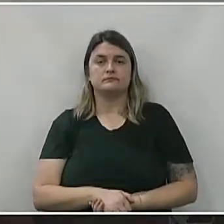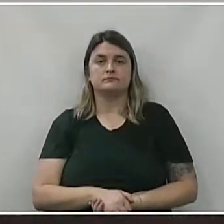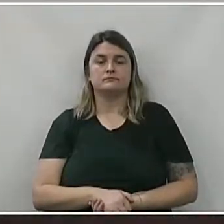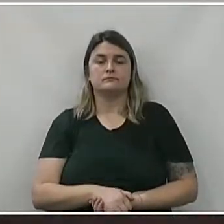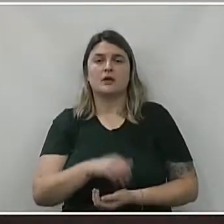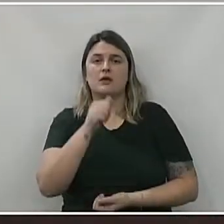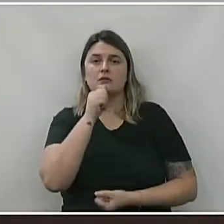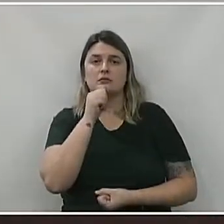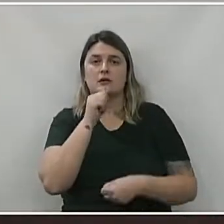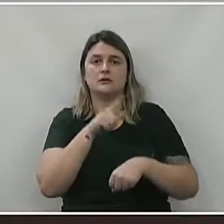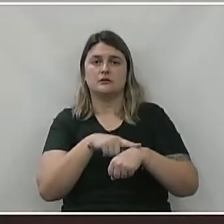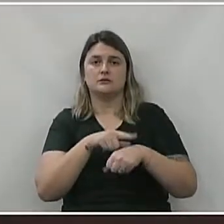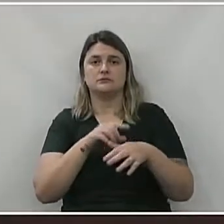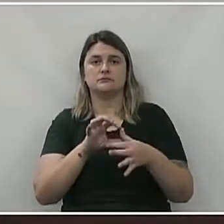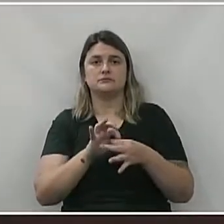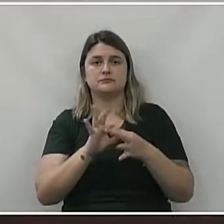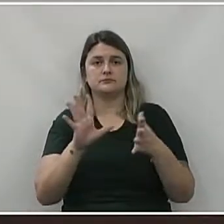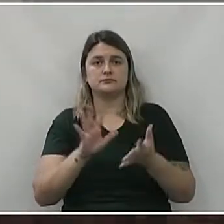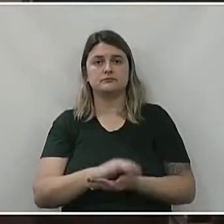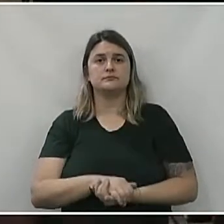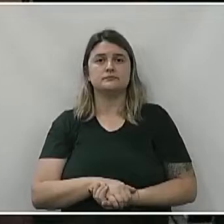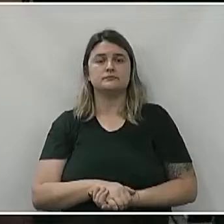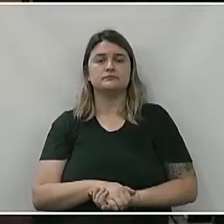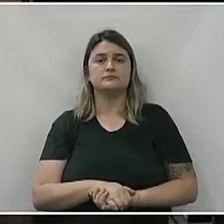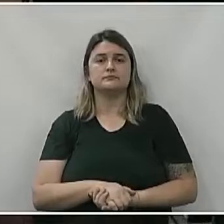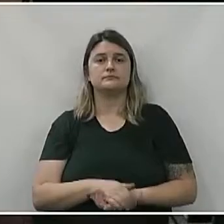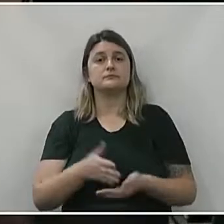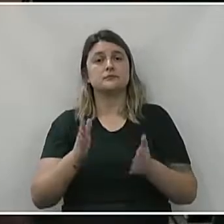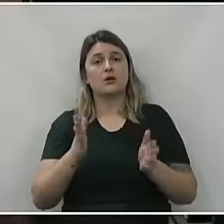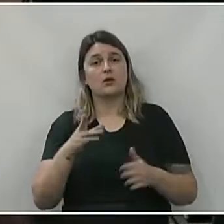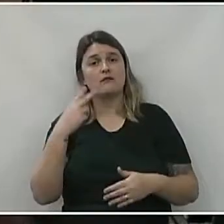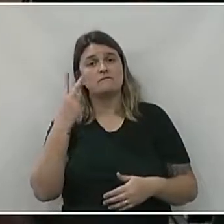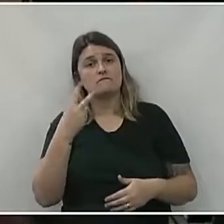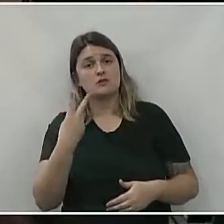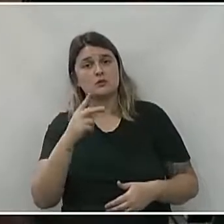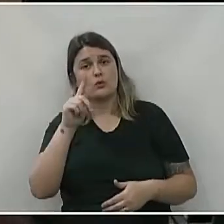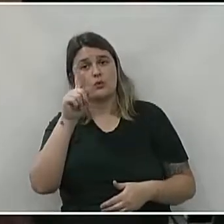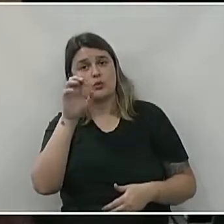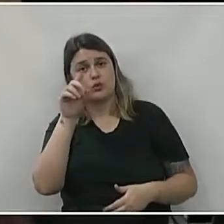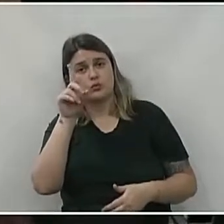A palavra está em aberto. Com